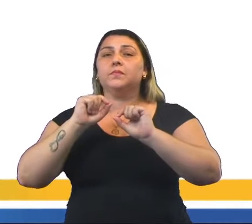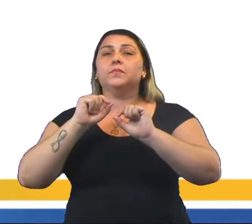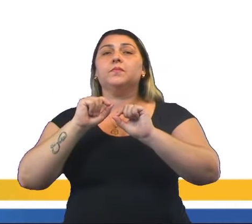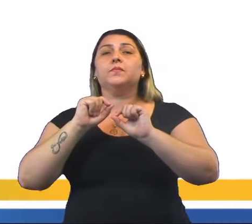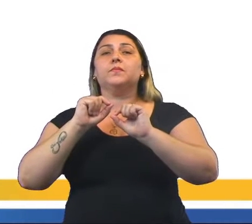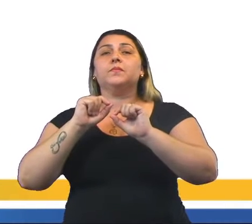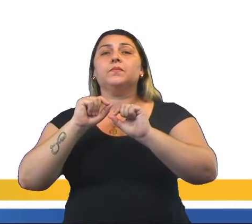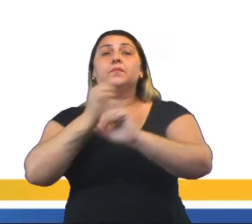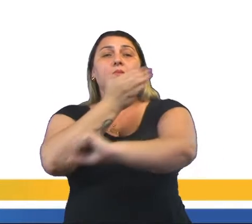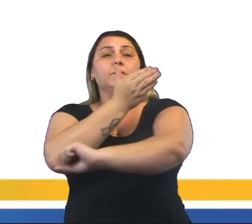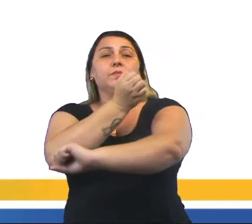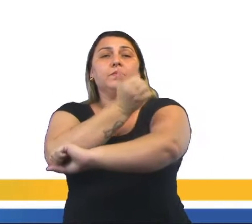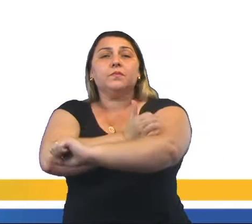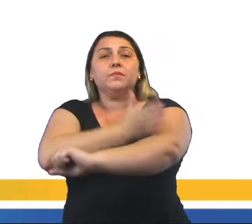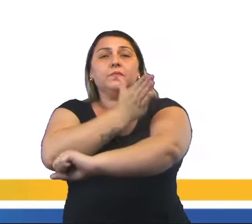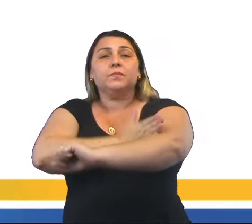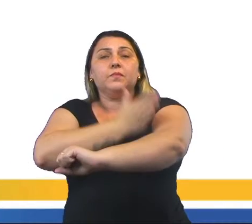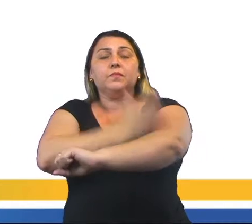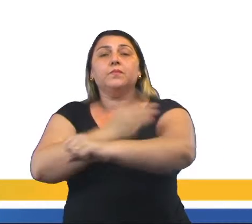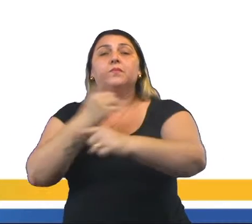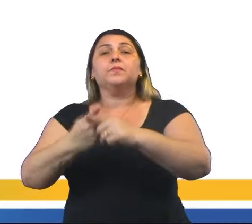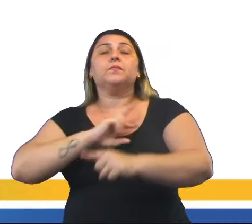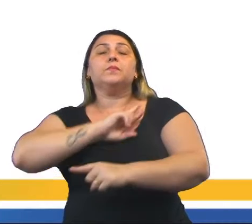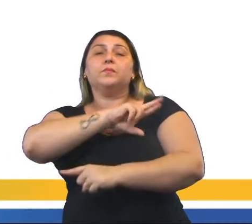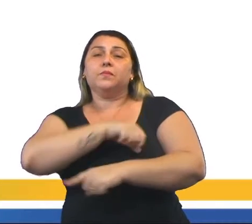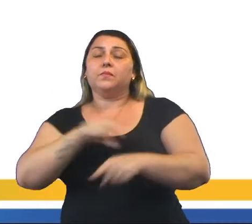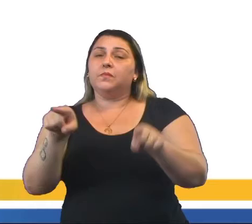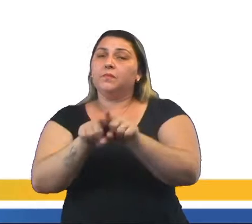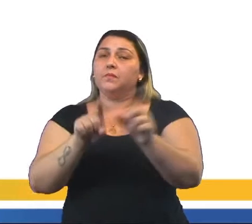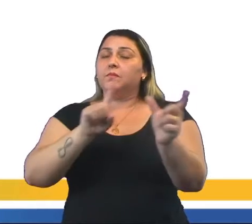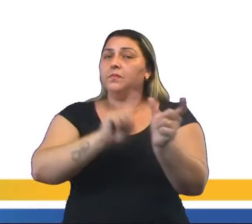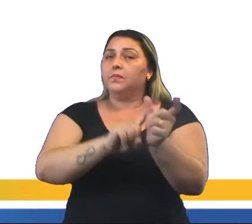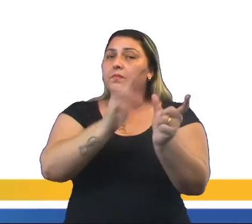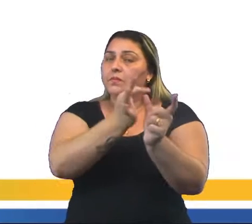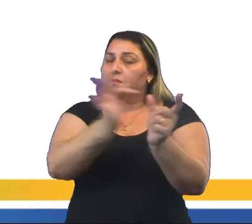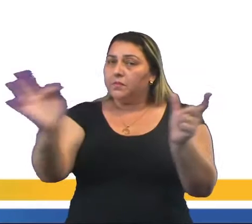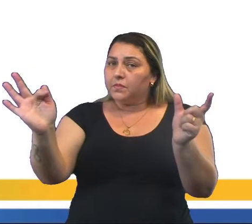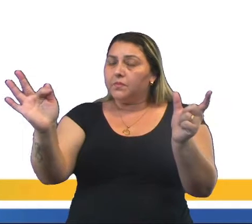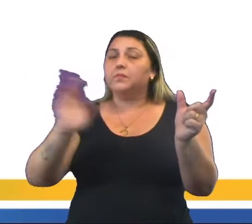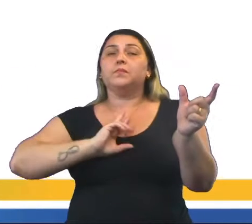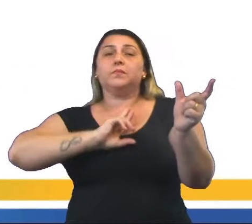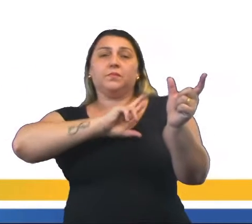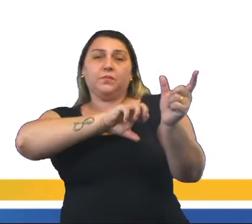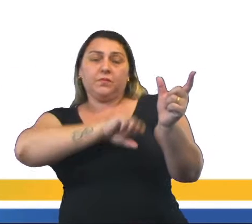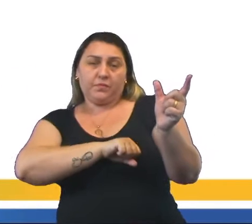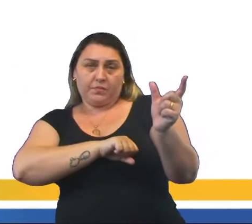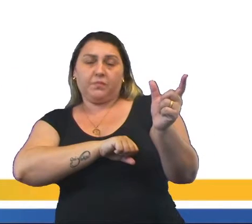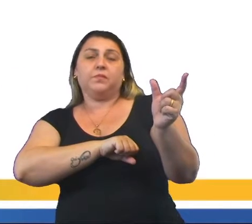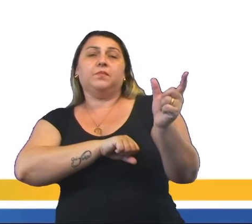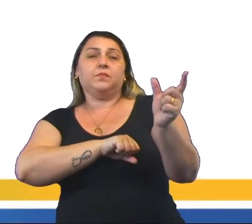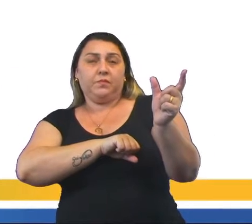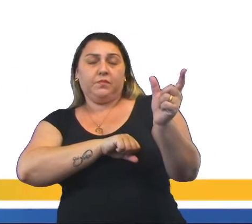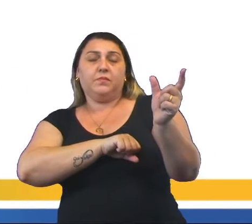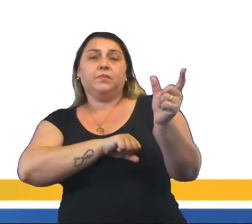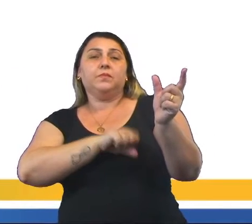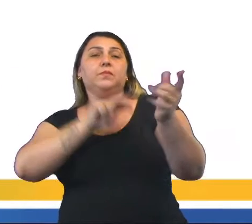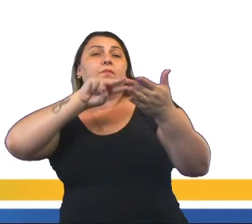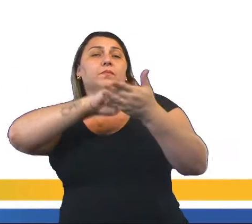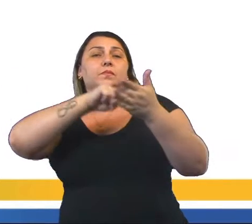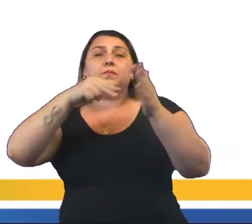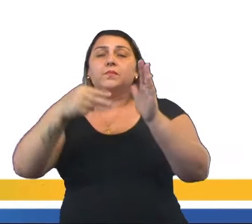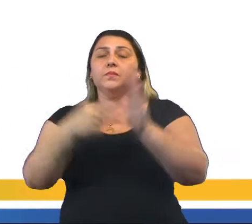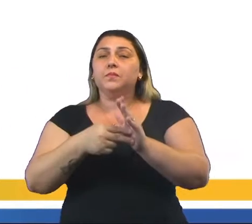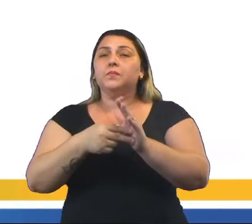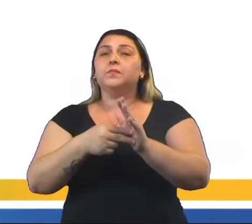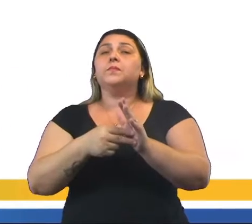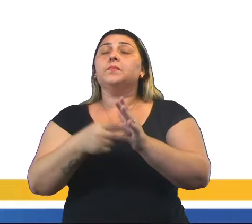Idade Média. Por quê? Porque romântico também é uma palavra francesa, né? Romantique, que designa